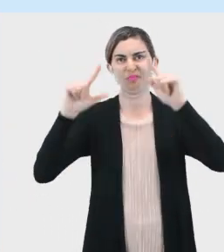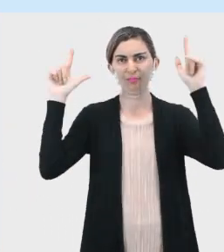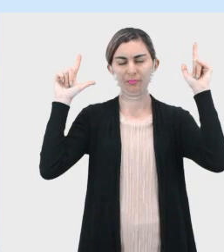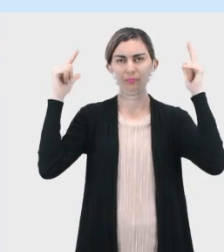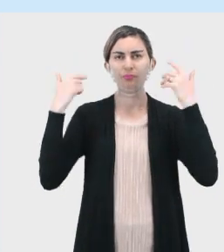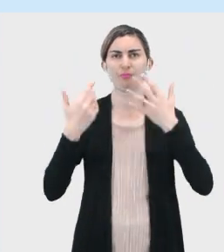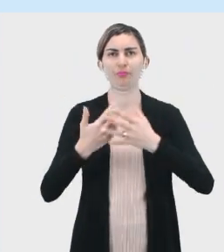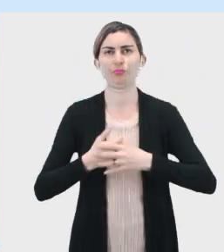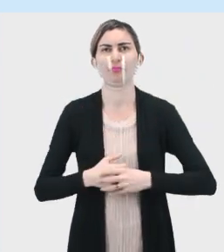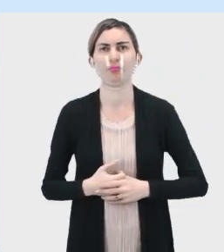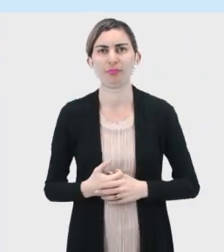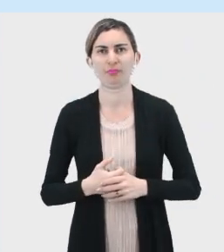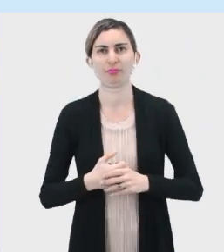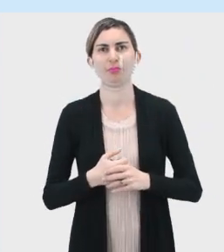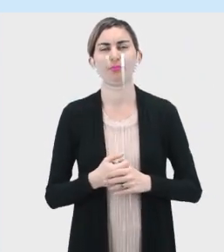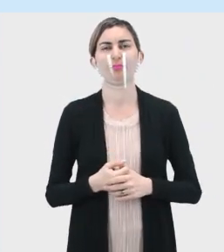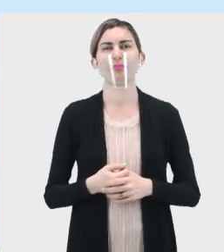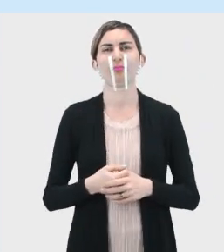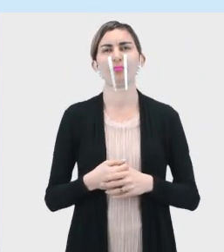próxima tela, olha só,